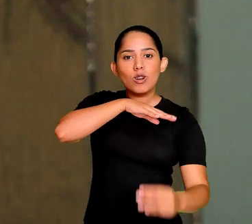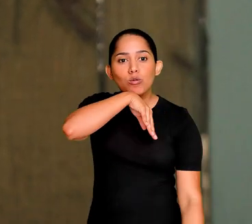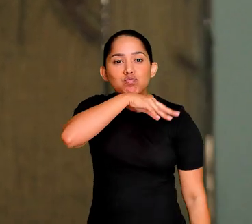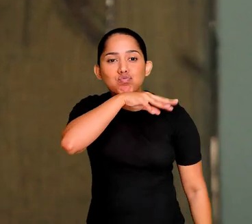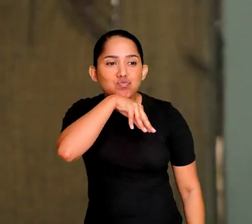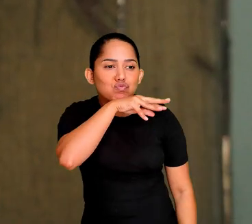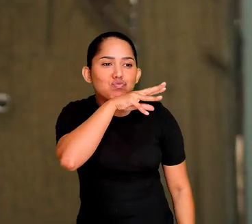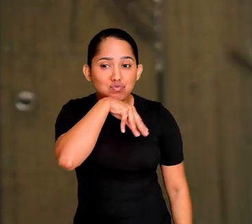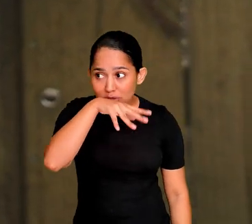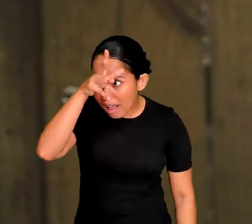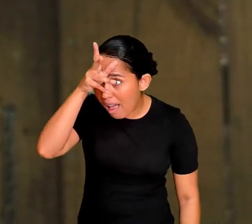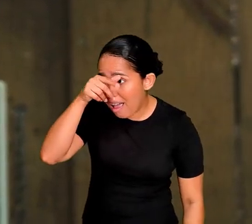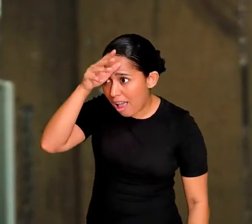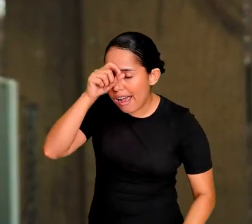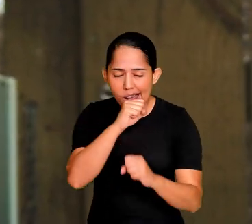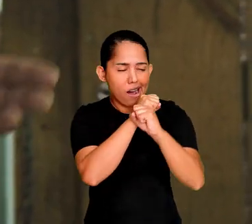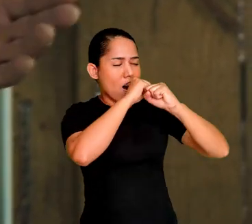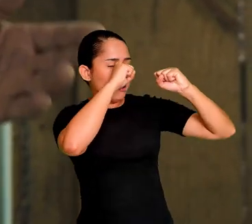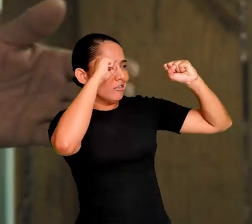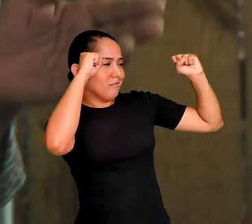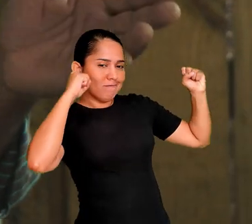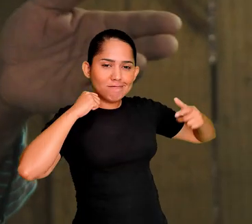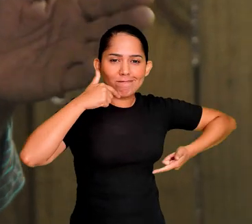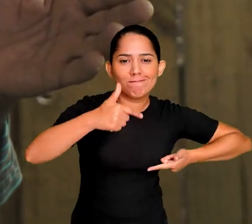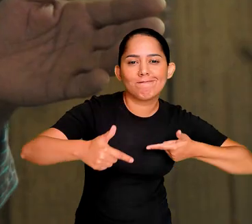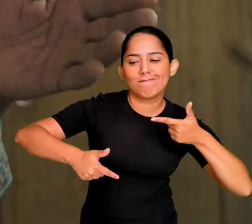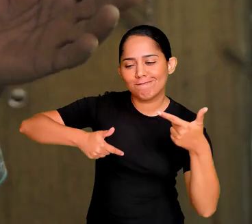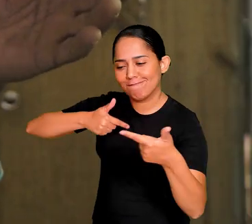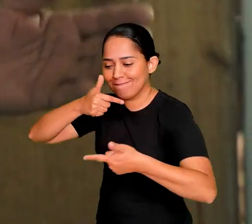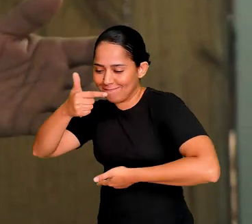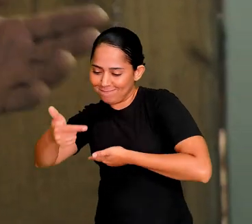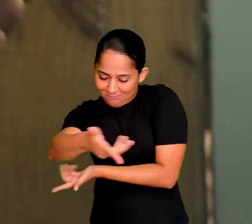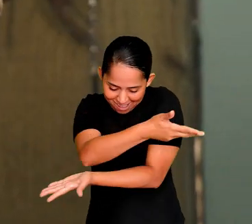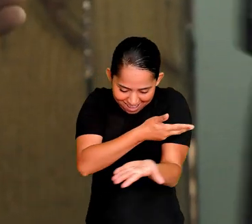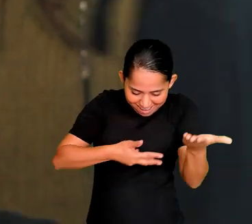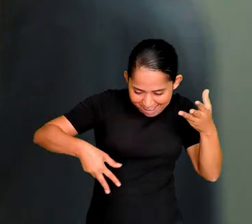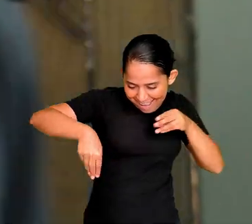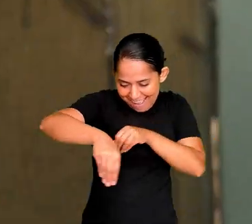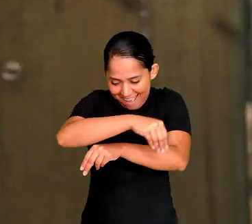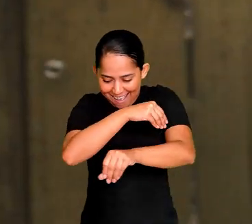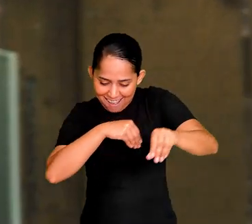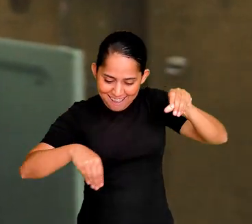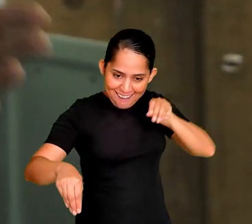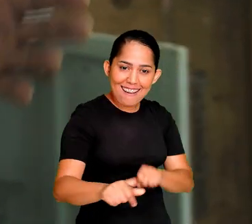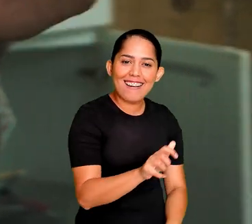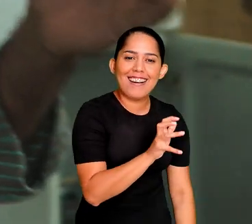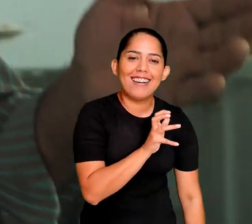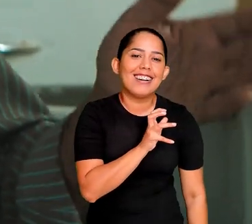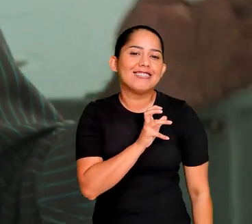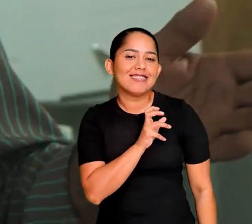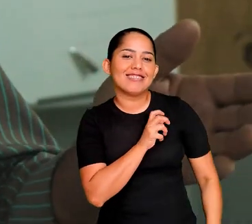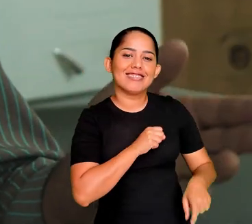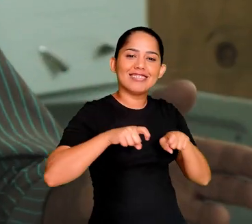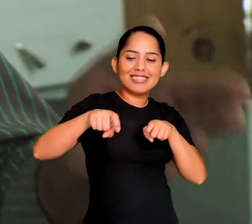galo, já se levanta da cama, e o camponês se mistura com a terra que tanto ama.